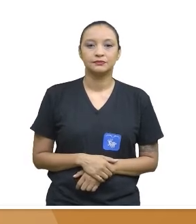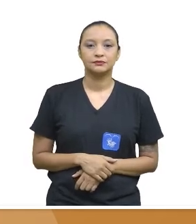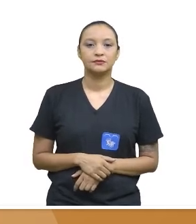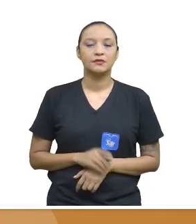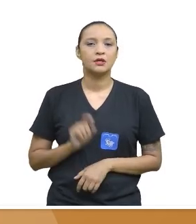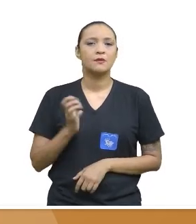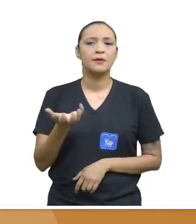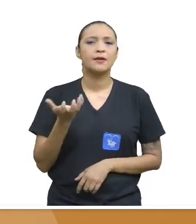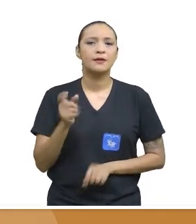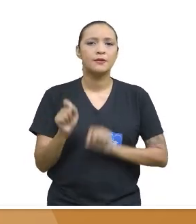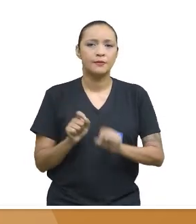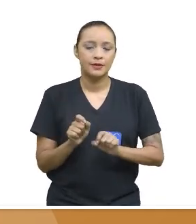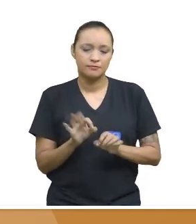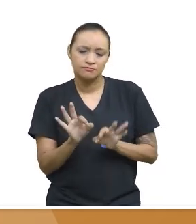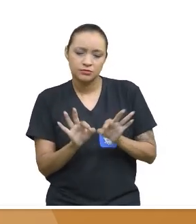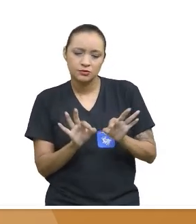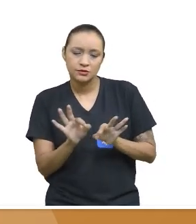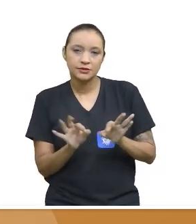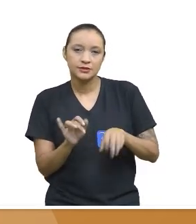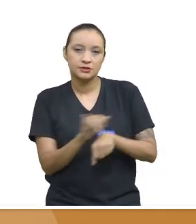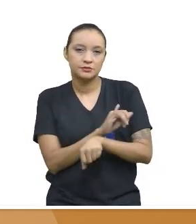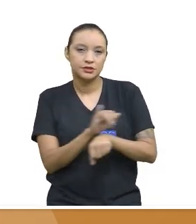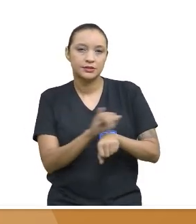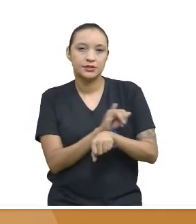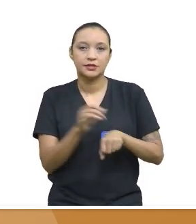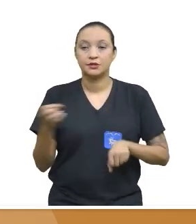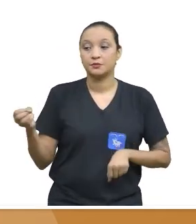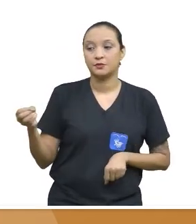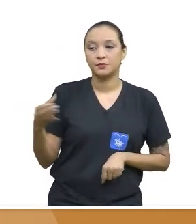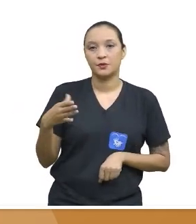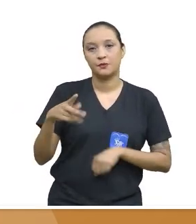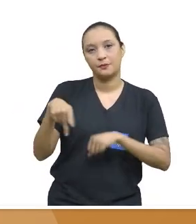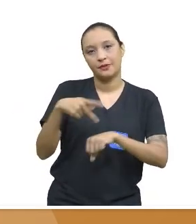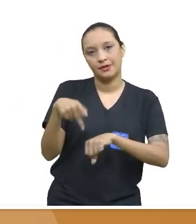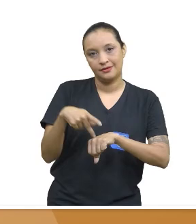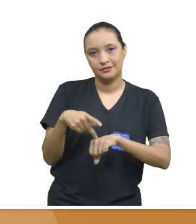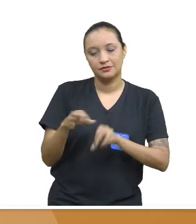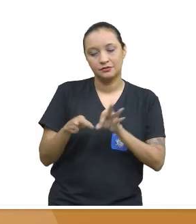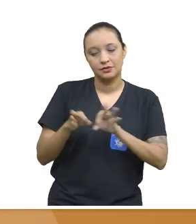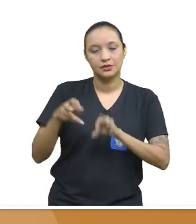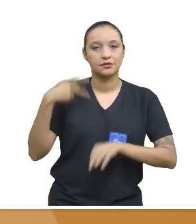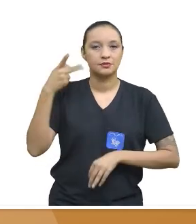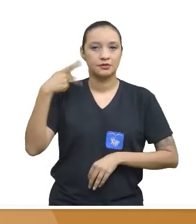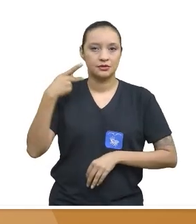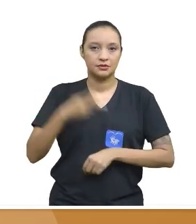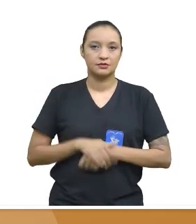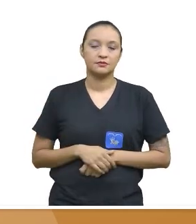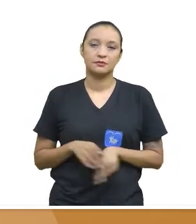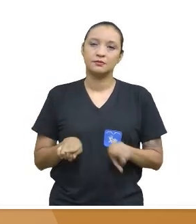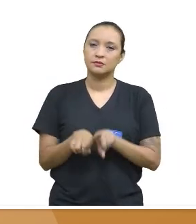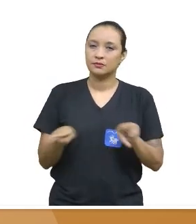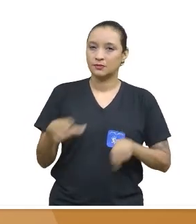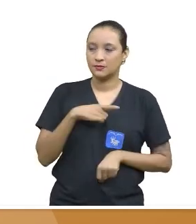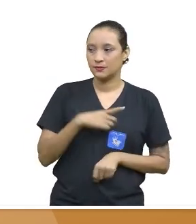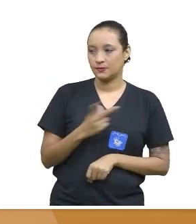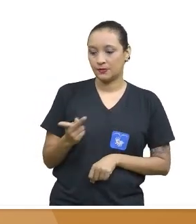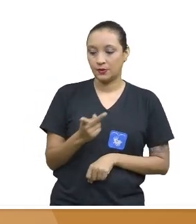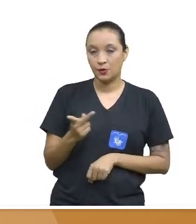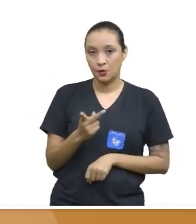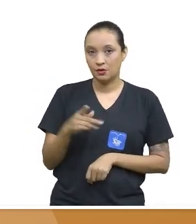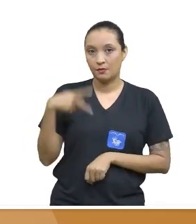montar uma estratégia política para os novos países. Então, havia dois tipos de política. Ou se